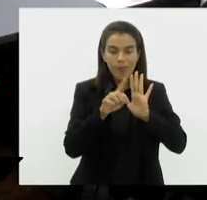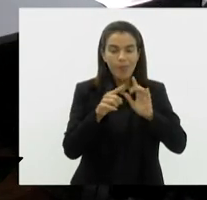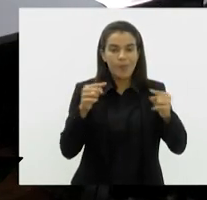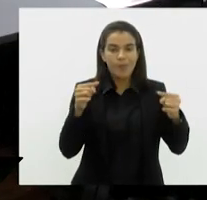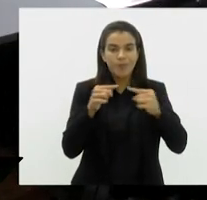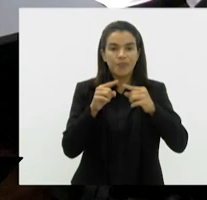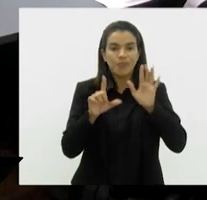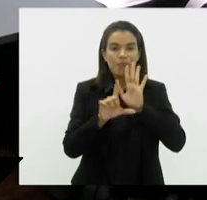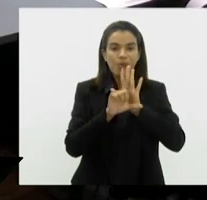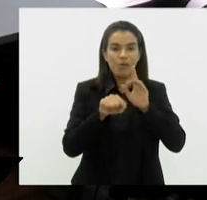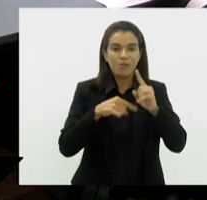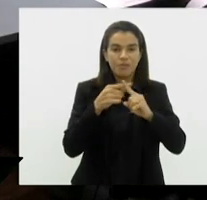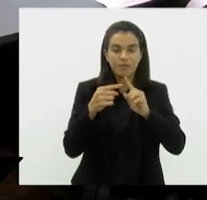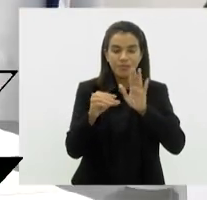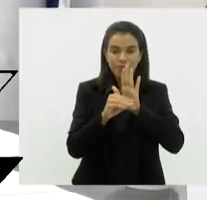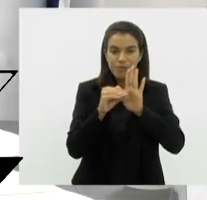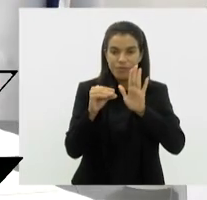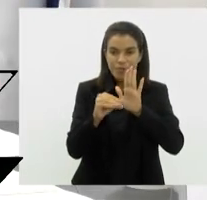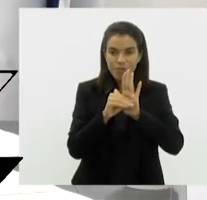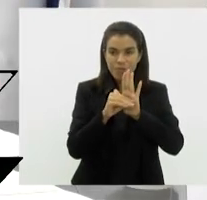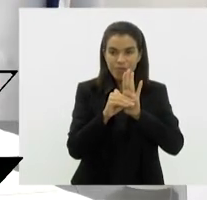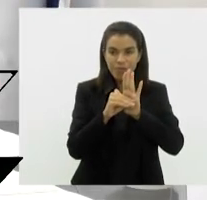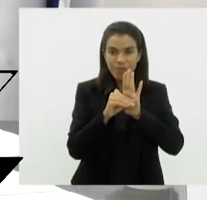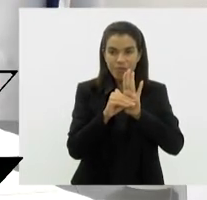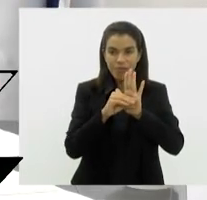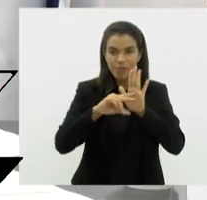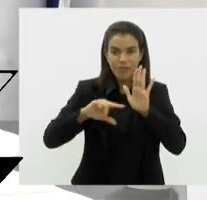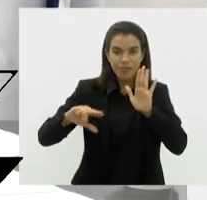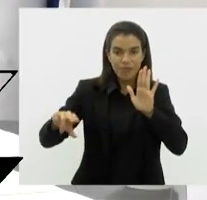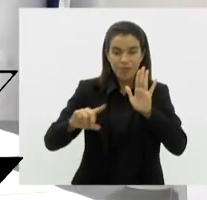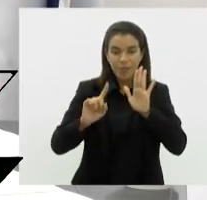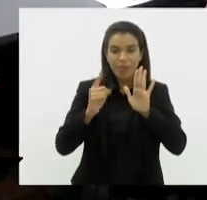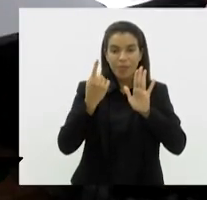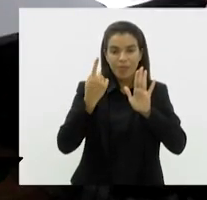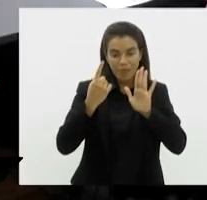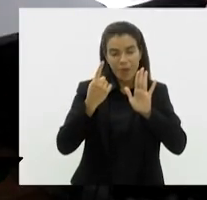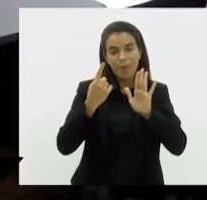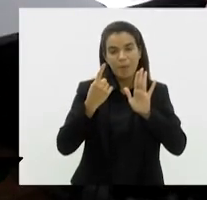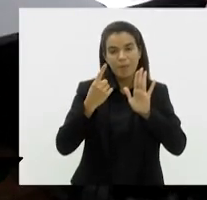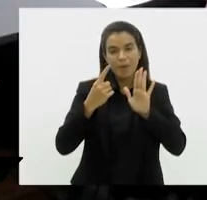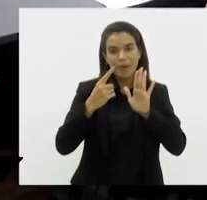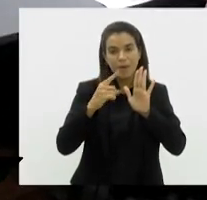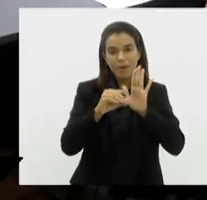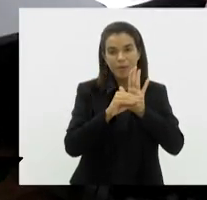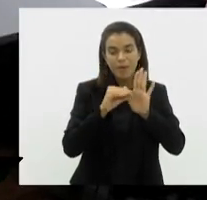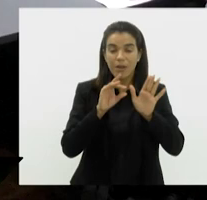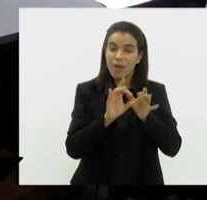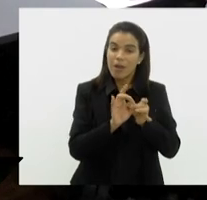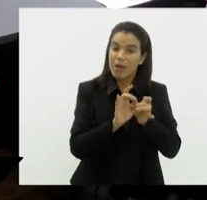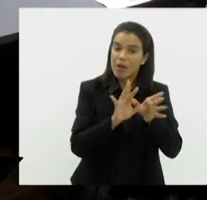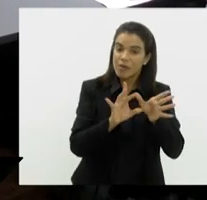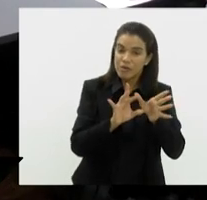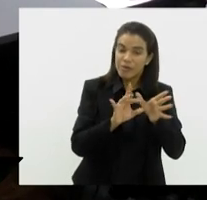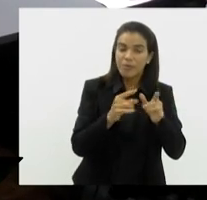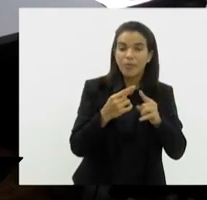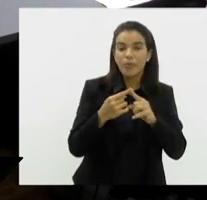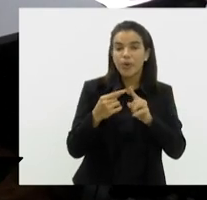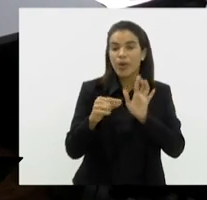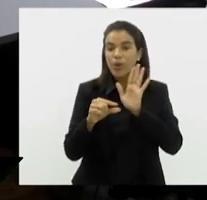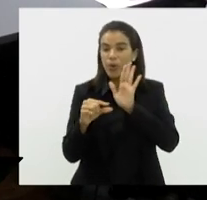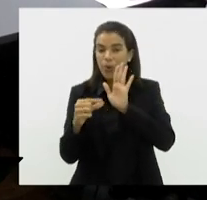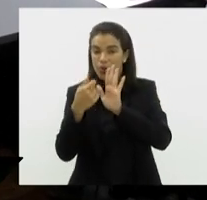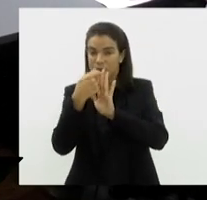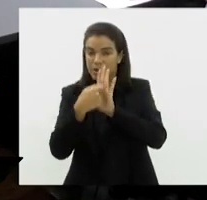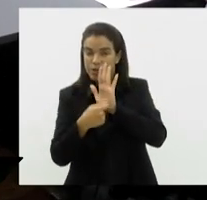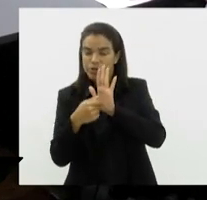legalidade com emenda. Parecer pela legalidade com emendas. A primeira emenda é só para ser autorizativo, porque ele está